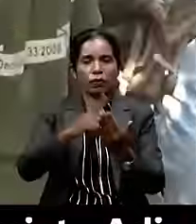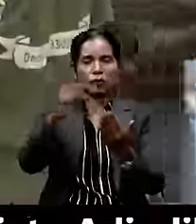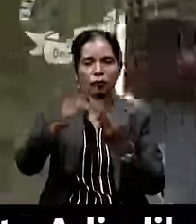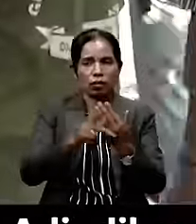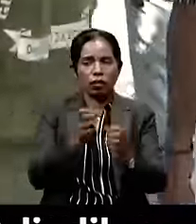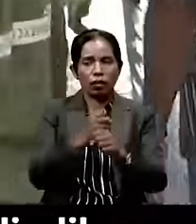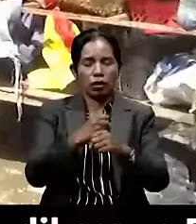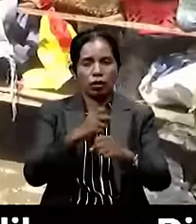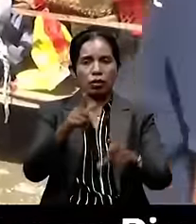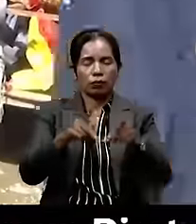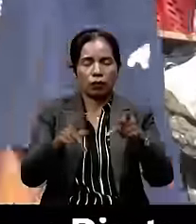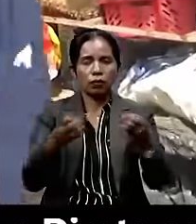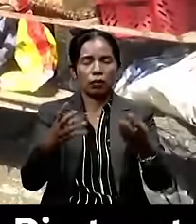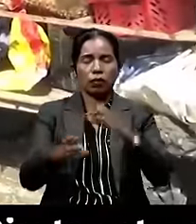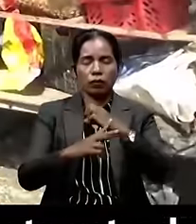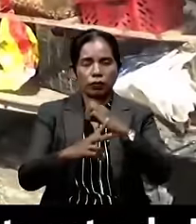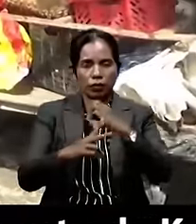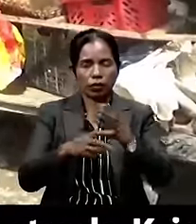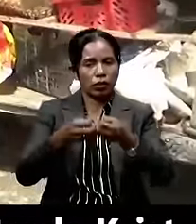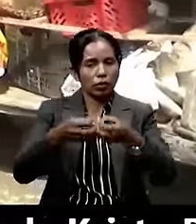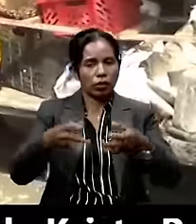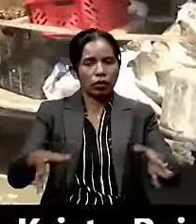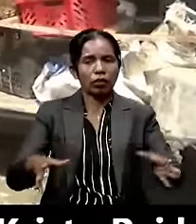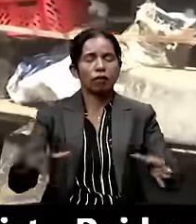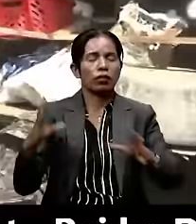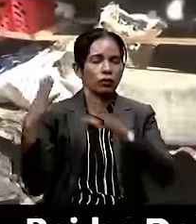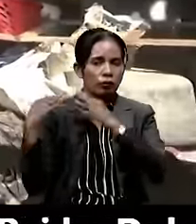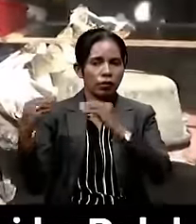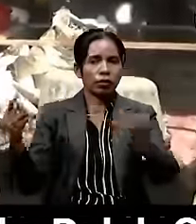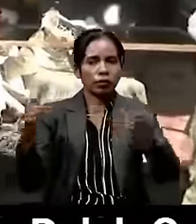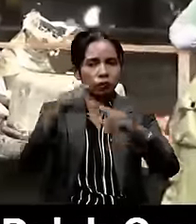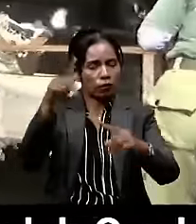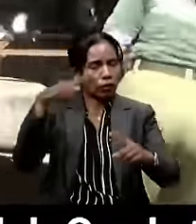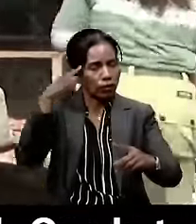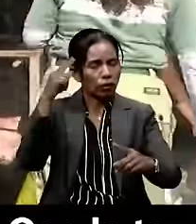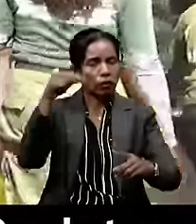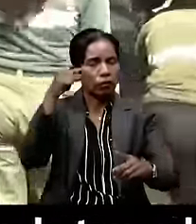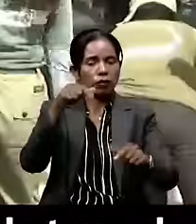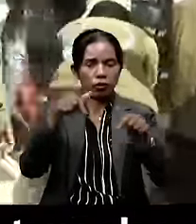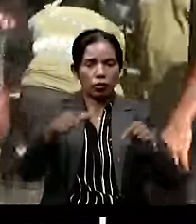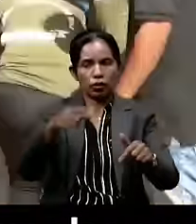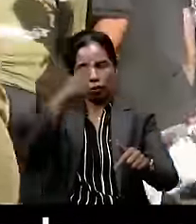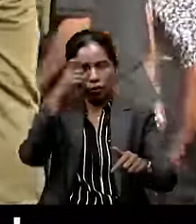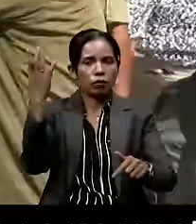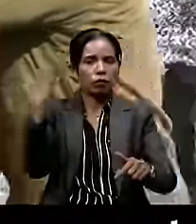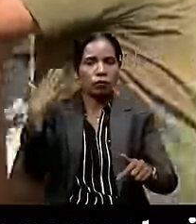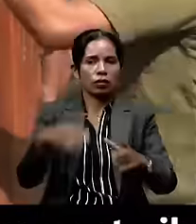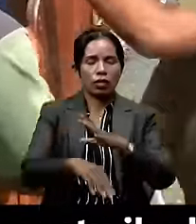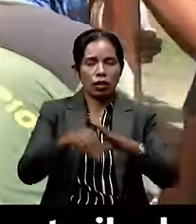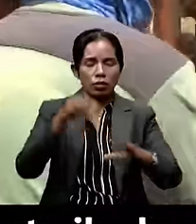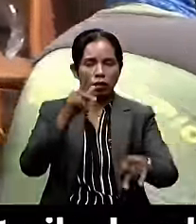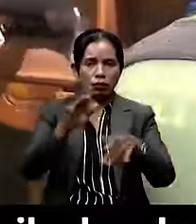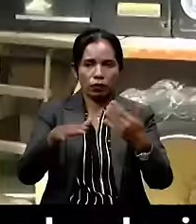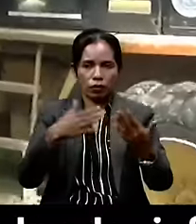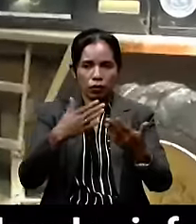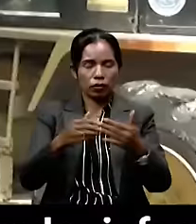halo cidadão barak sai vítima no la com esperança mos, ba política governo ida ne, tamba antes ne, hasai comunidade sira